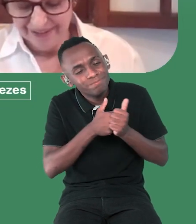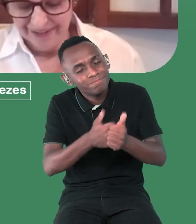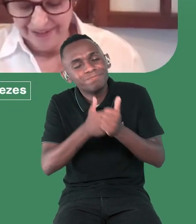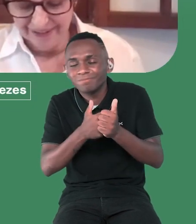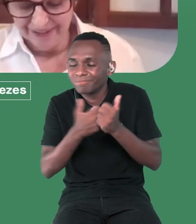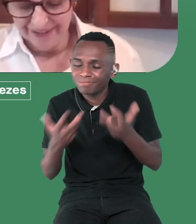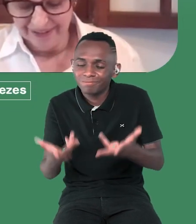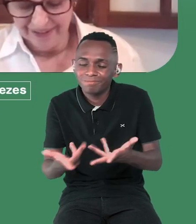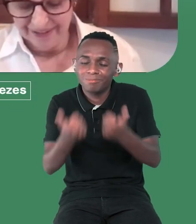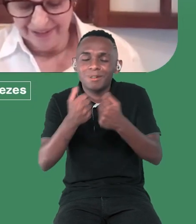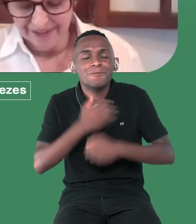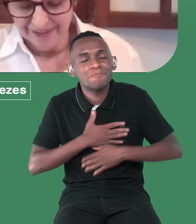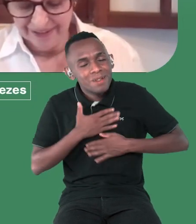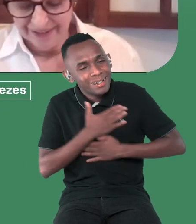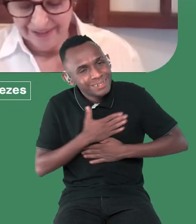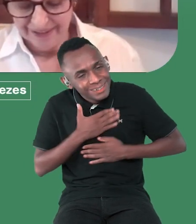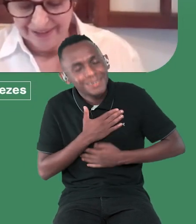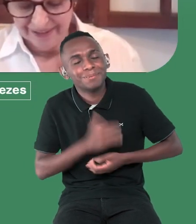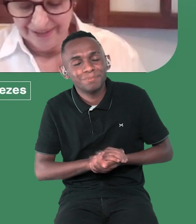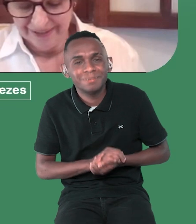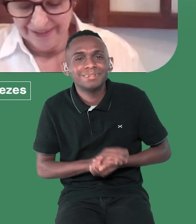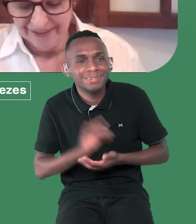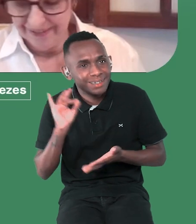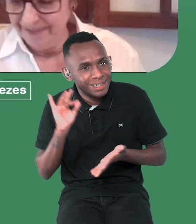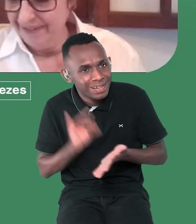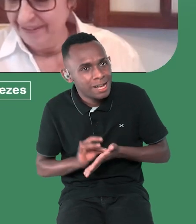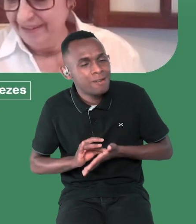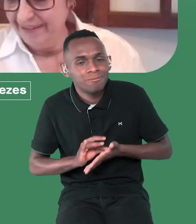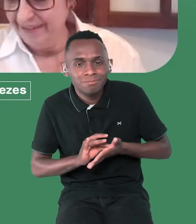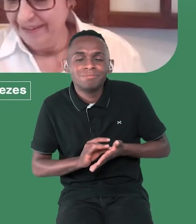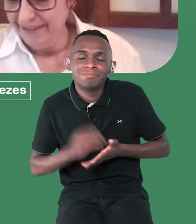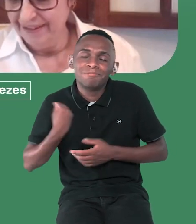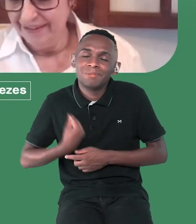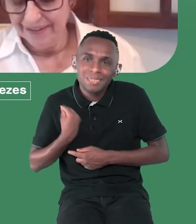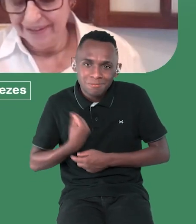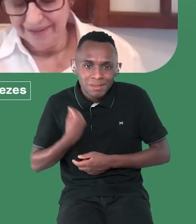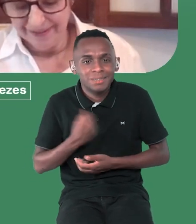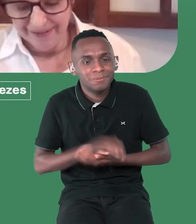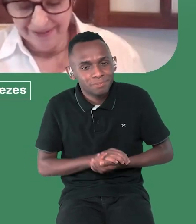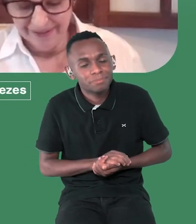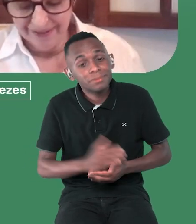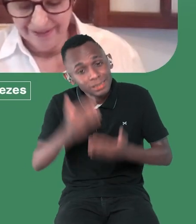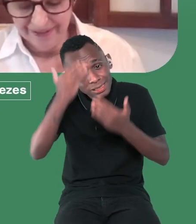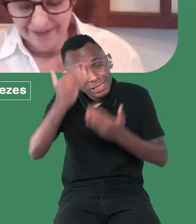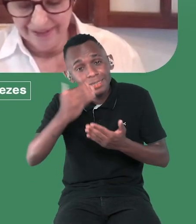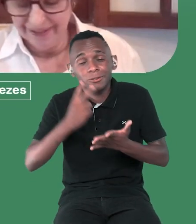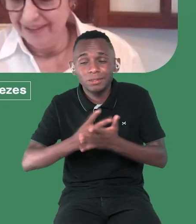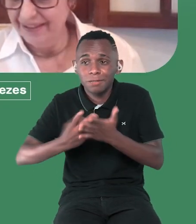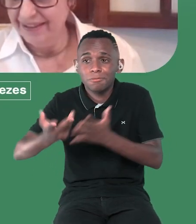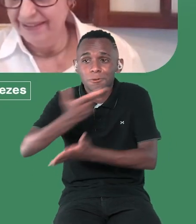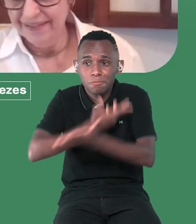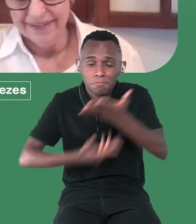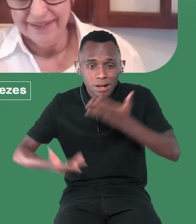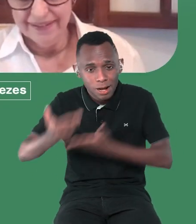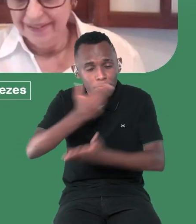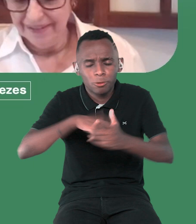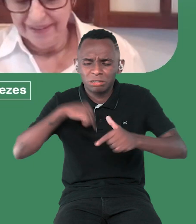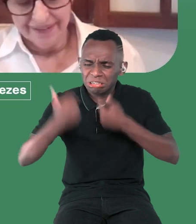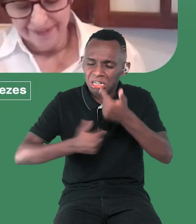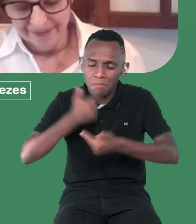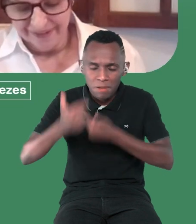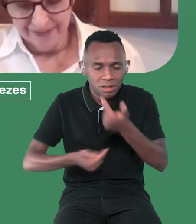eu tenho. Eu recebo cartinha assim, do Oiapoque ao Chuí, de criança. Eu recebi um dia da